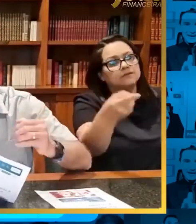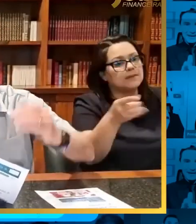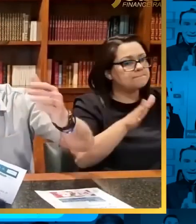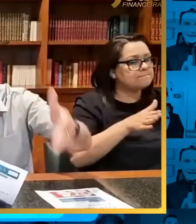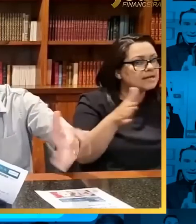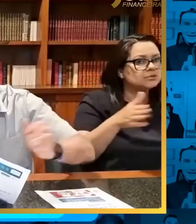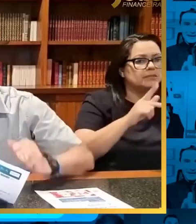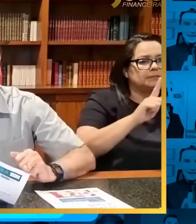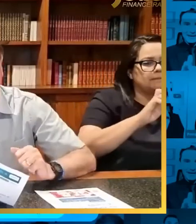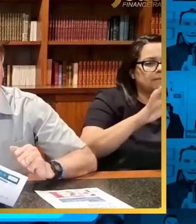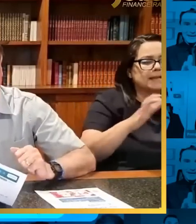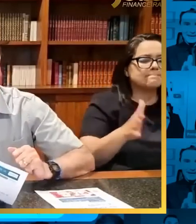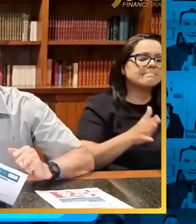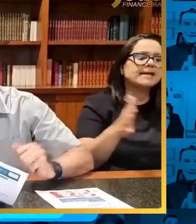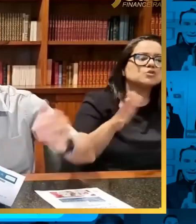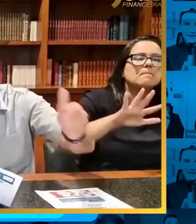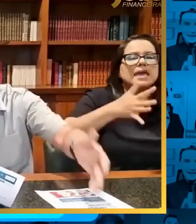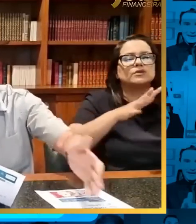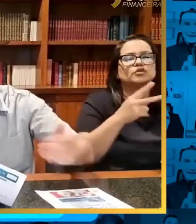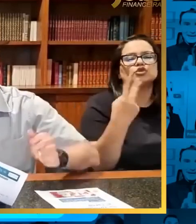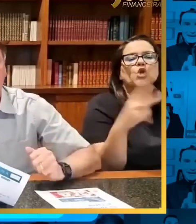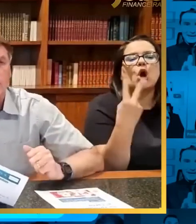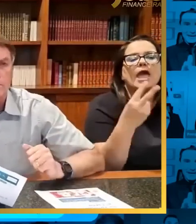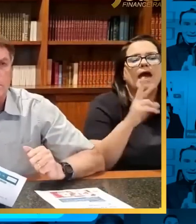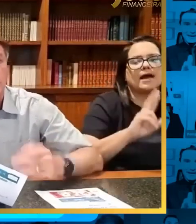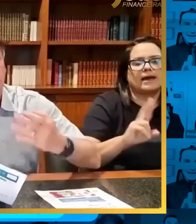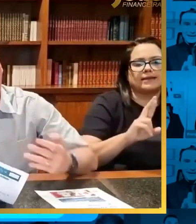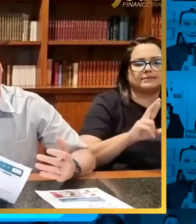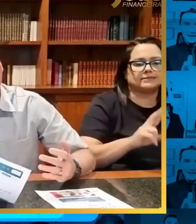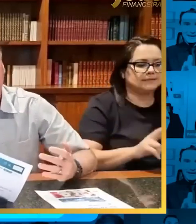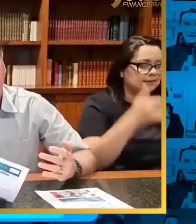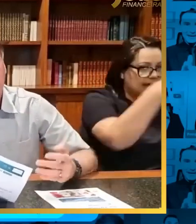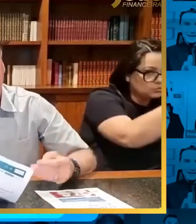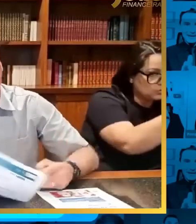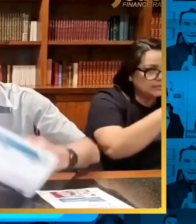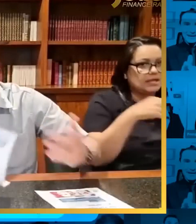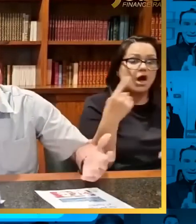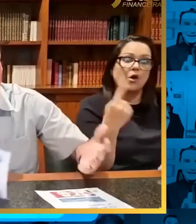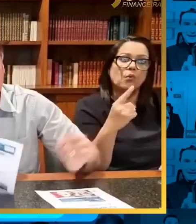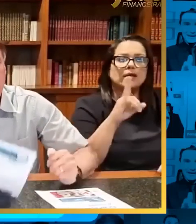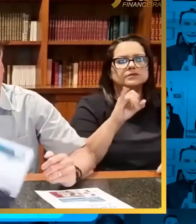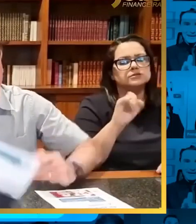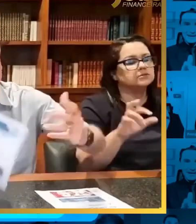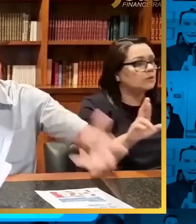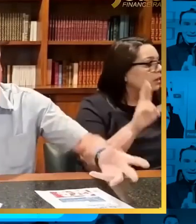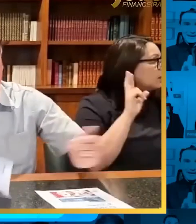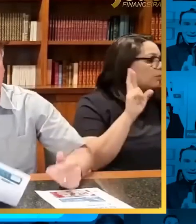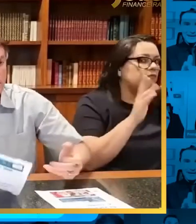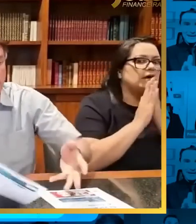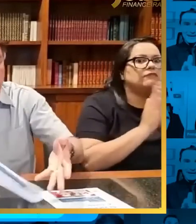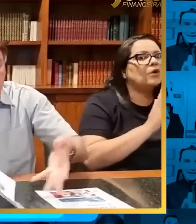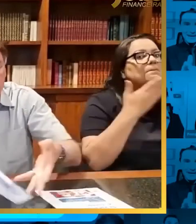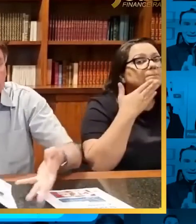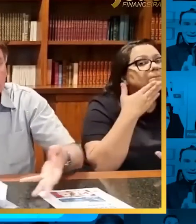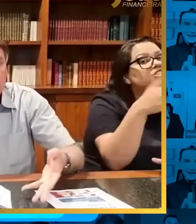ou menos, tá? R$ 2 da gasolina a menos e R$ 1 no preço do diesel. Eu espero que a Petrobras não queira aumentar o diesel e aumentar a